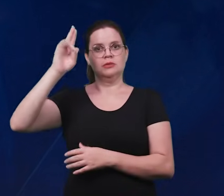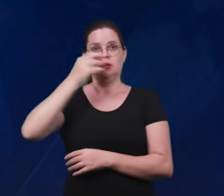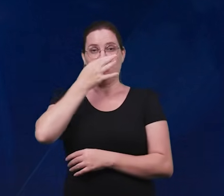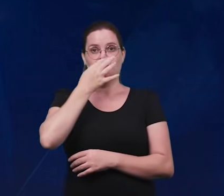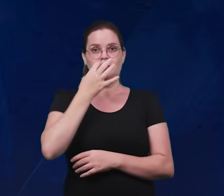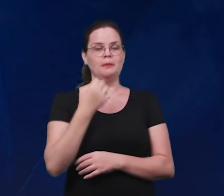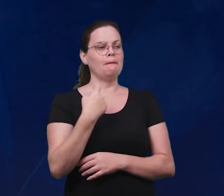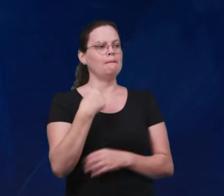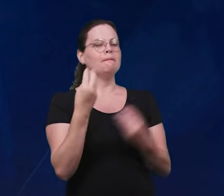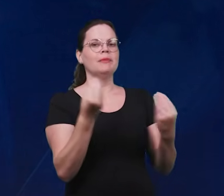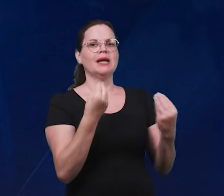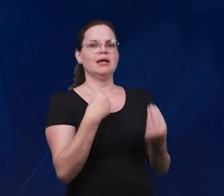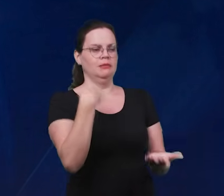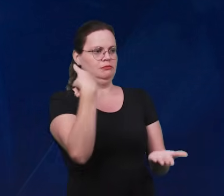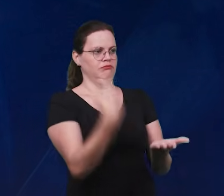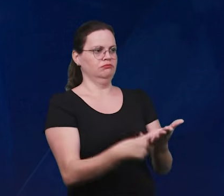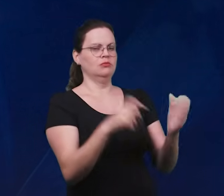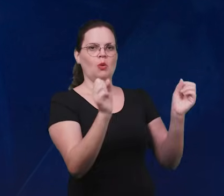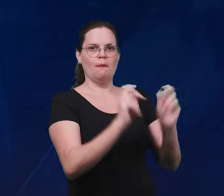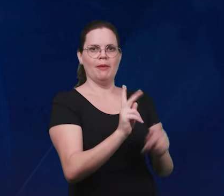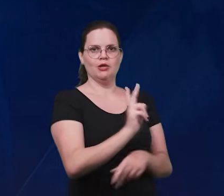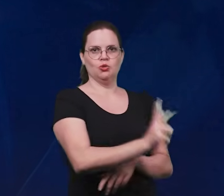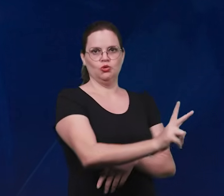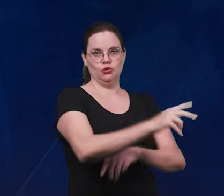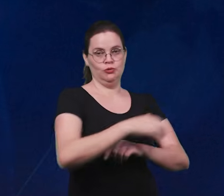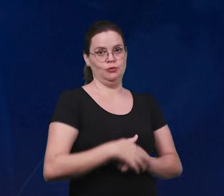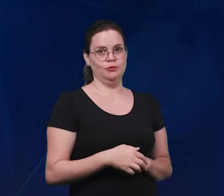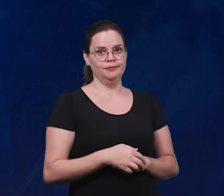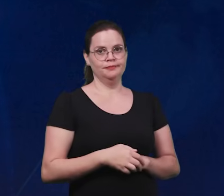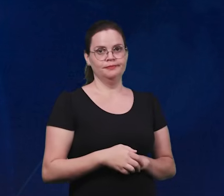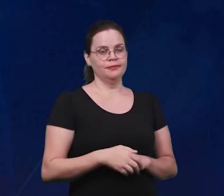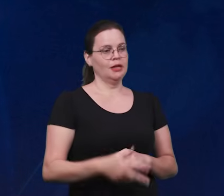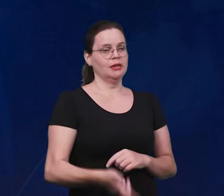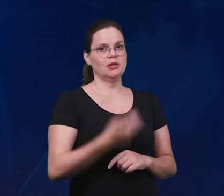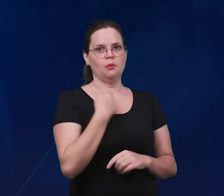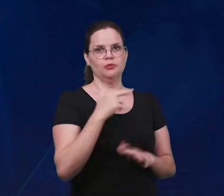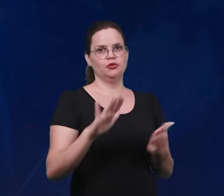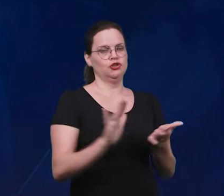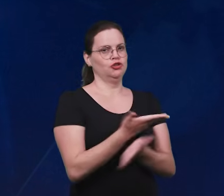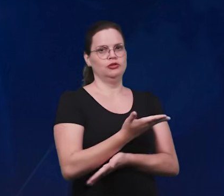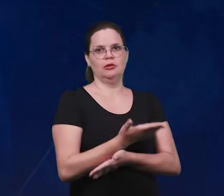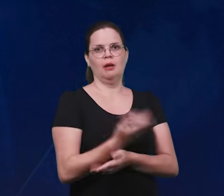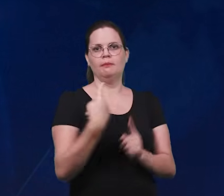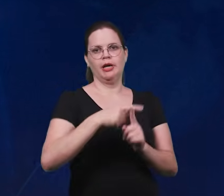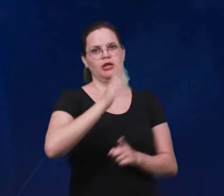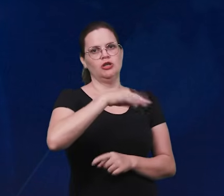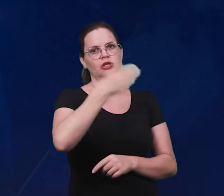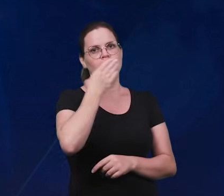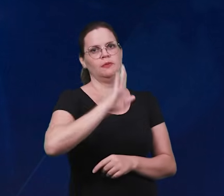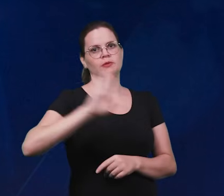estabelecer aquela paz com os gibeonitas. Isto não podia ser revogado.